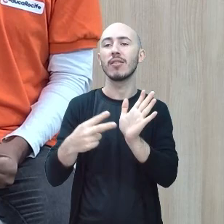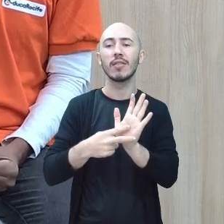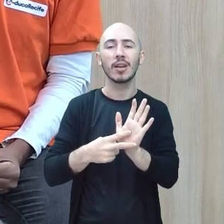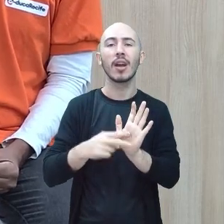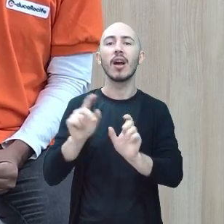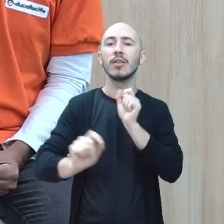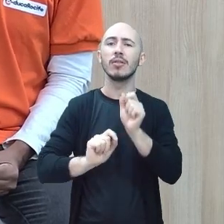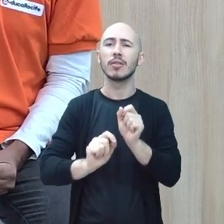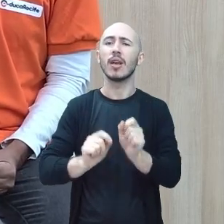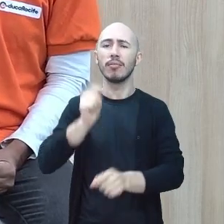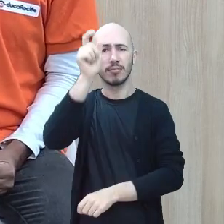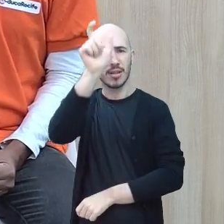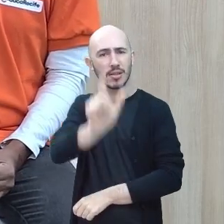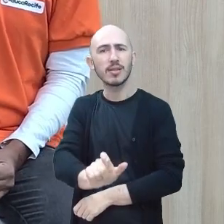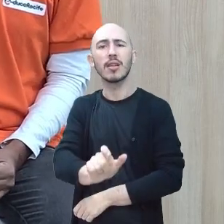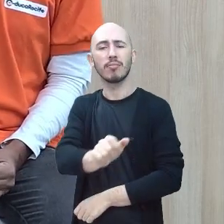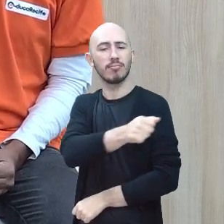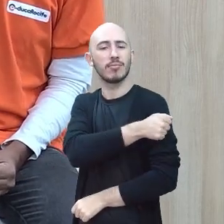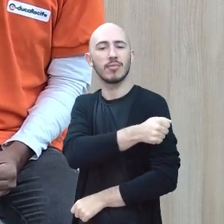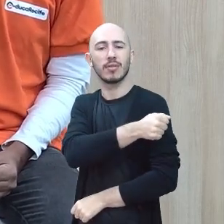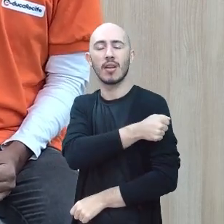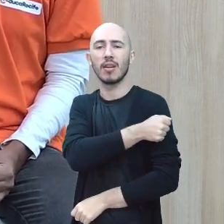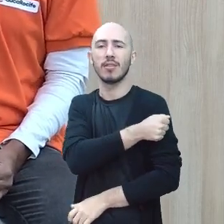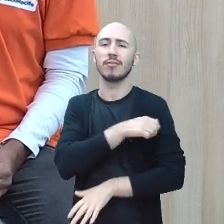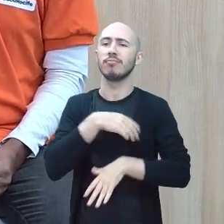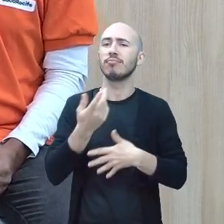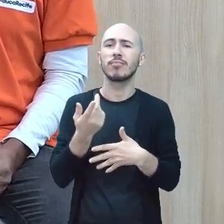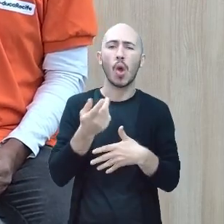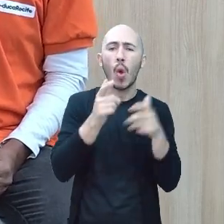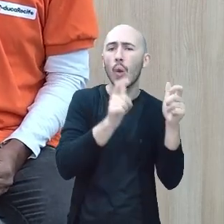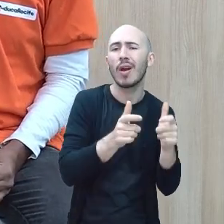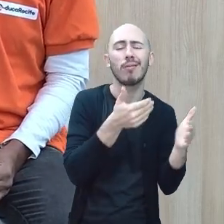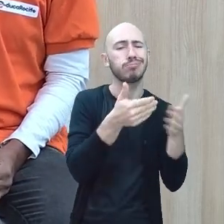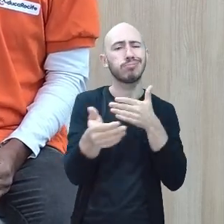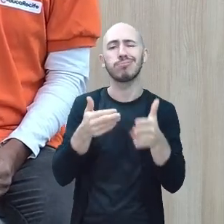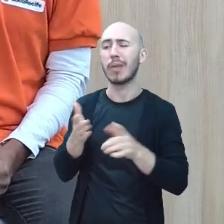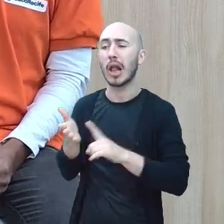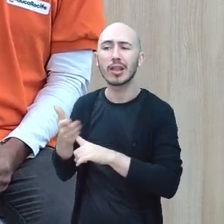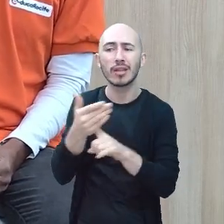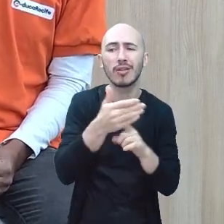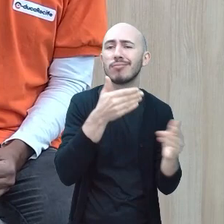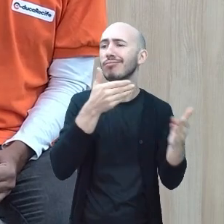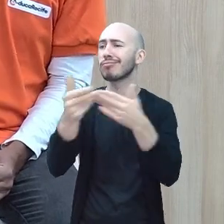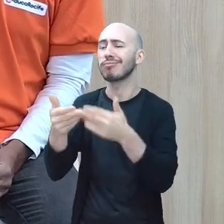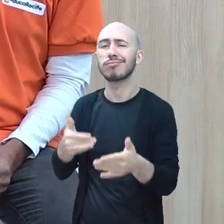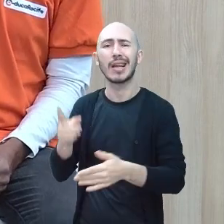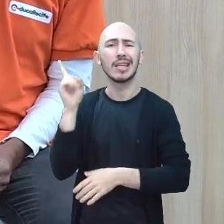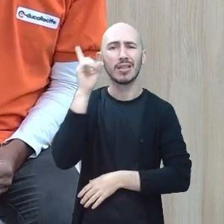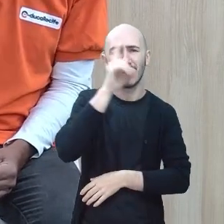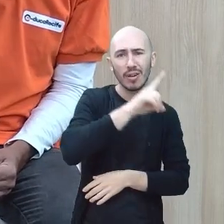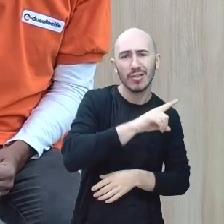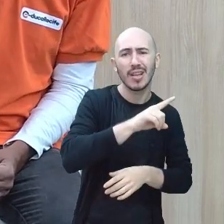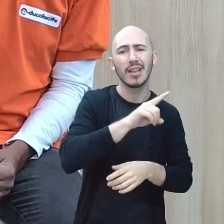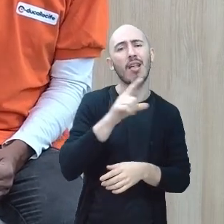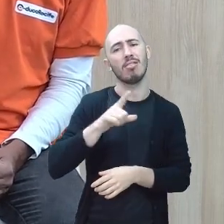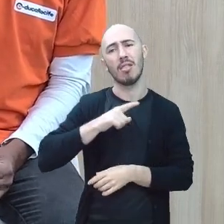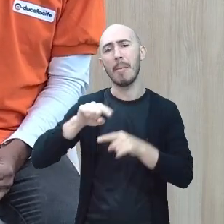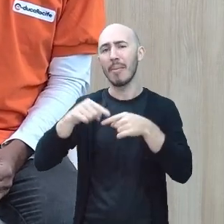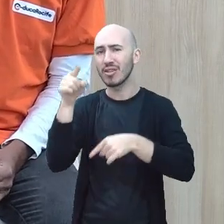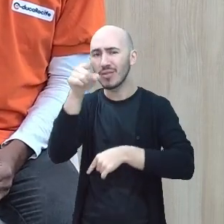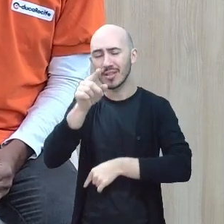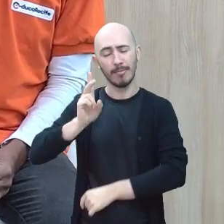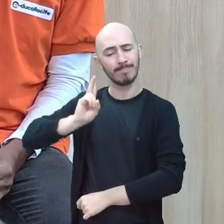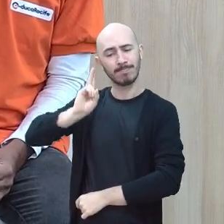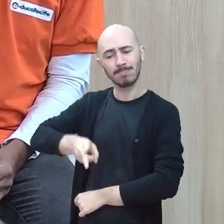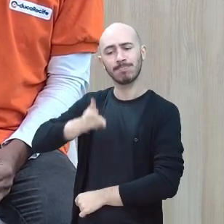de ser estudante. Não importa o local, não importa a tecnologia, não importa a dificuldade, mas você estava aí, cara. Você